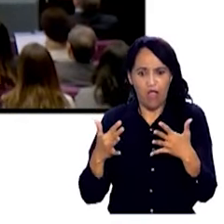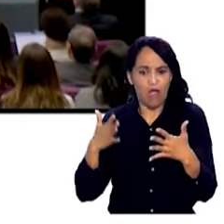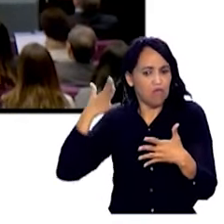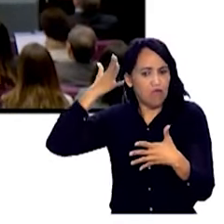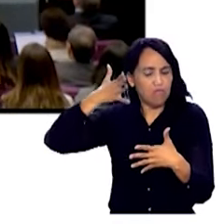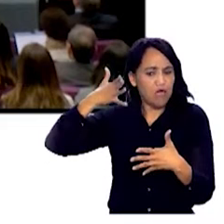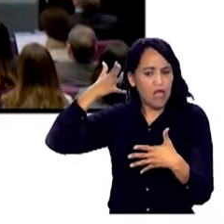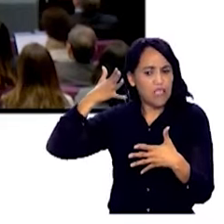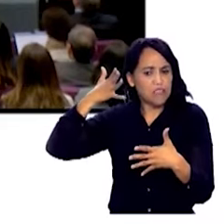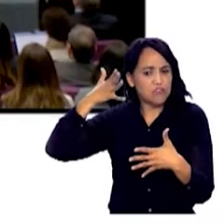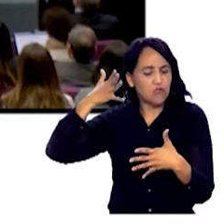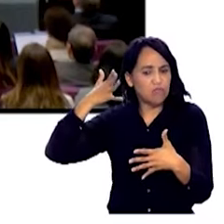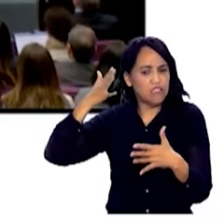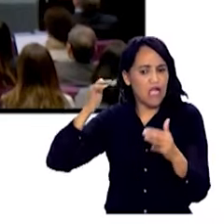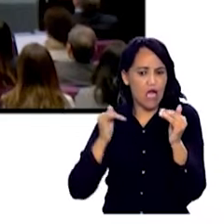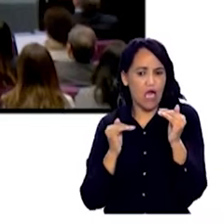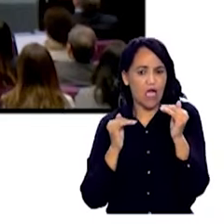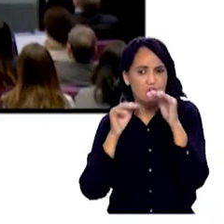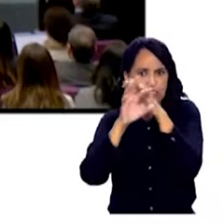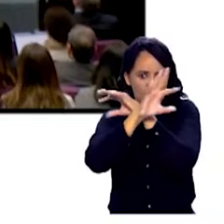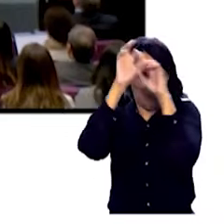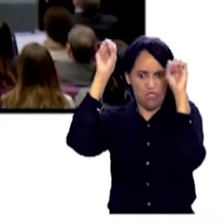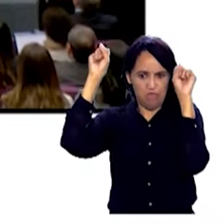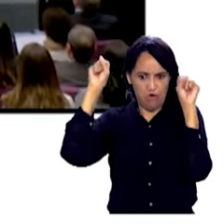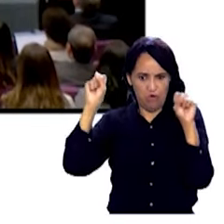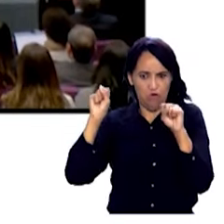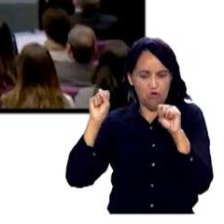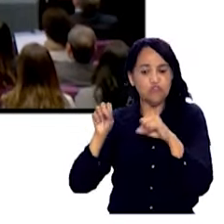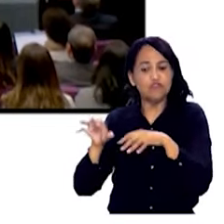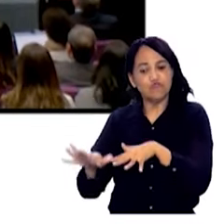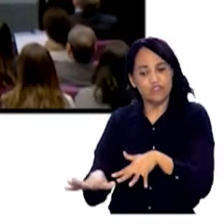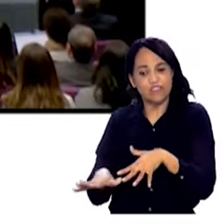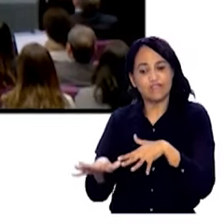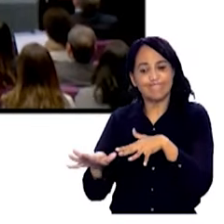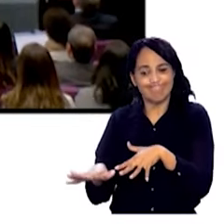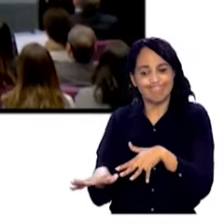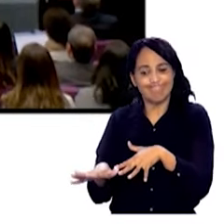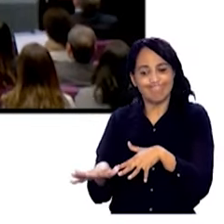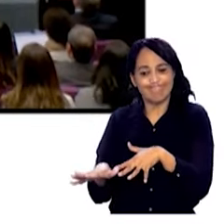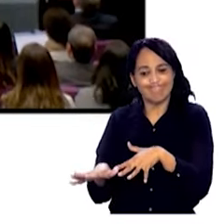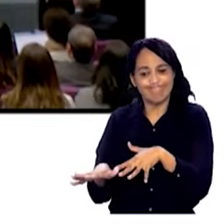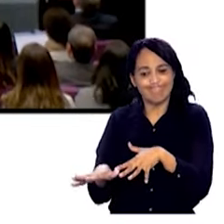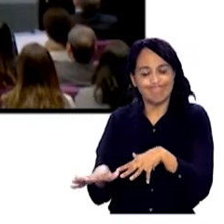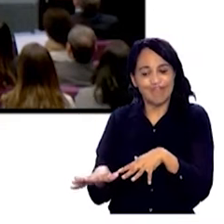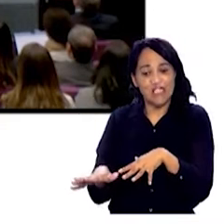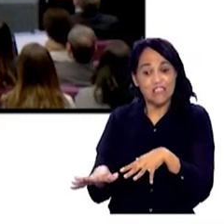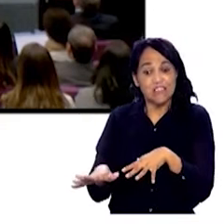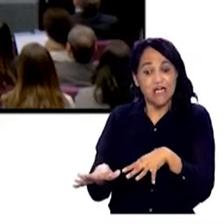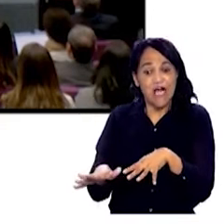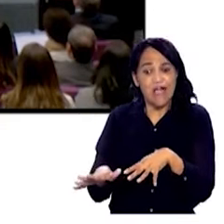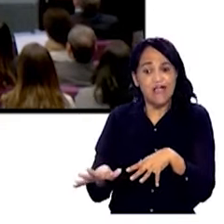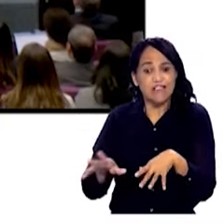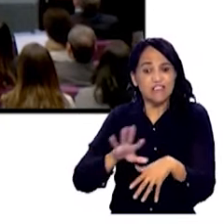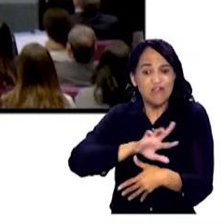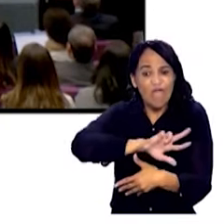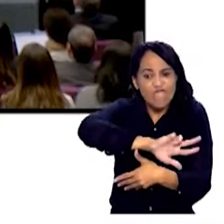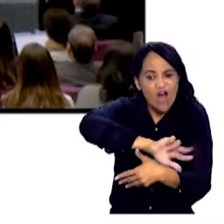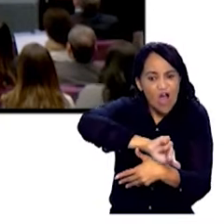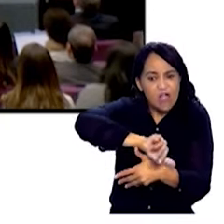Unido mas talvez fosse melhor falar das supremas cortes do Reino Unido eh em parte porque não